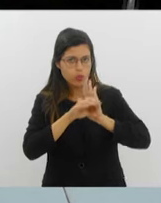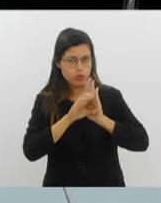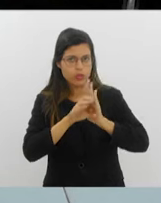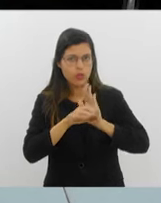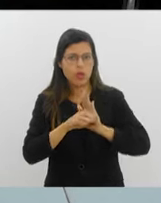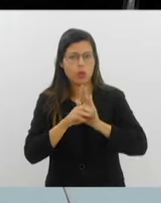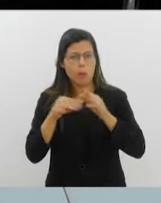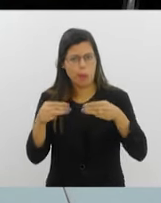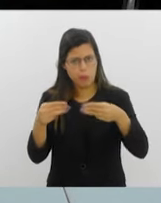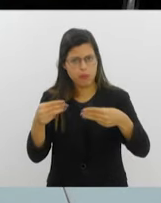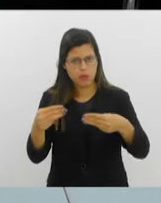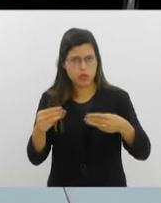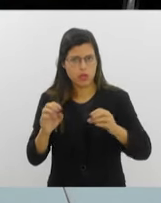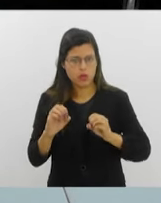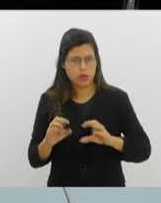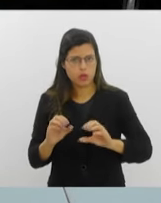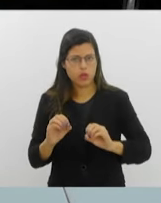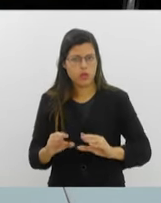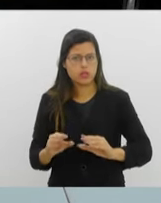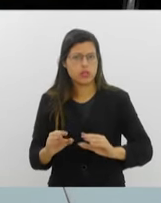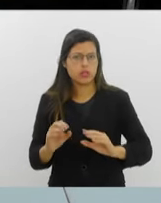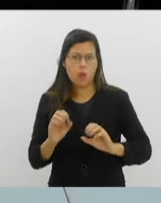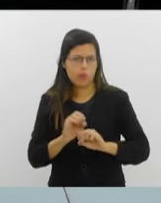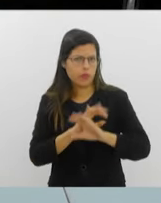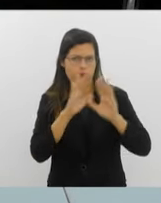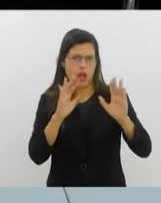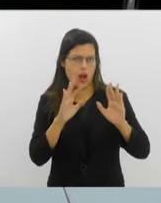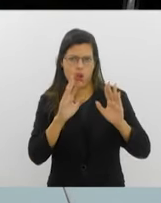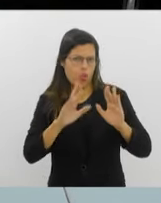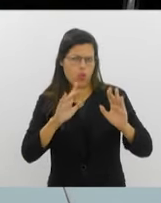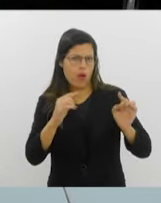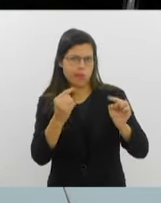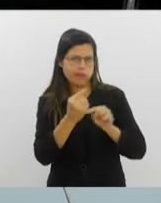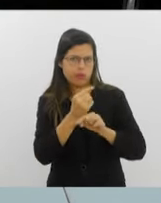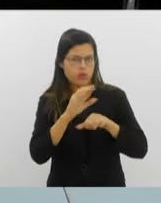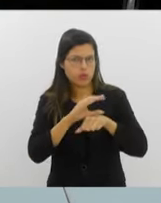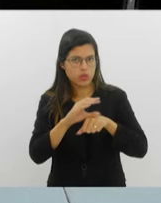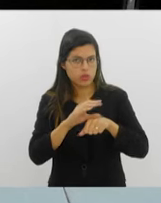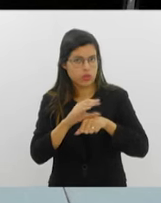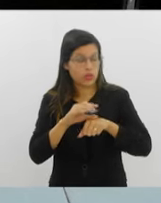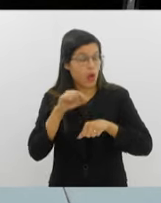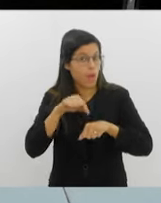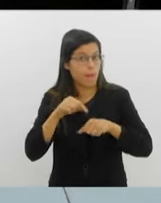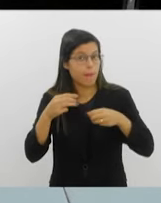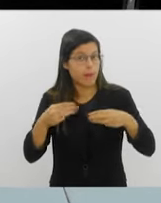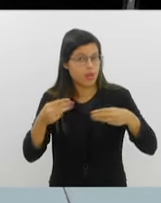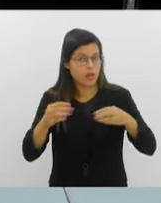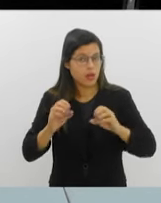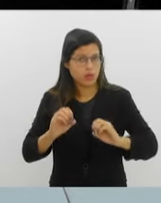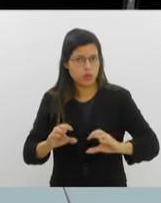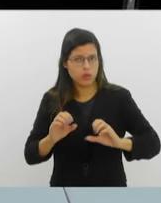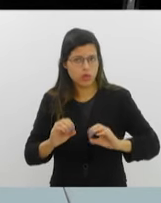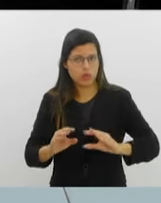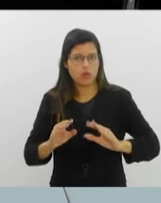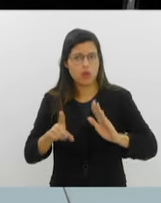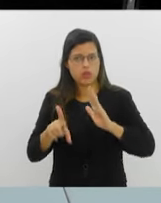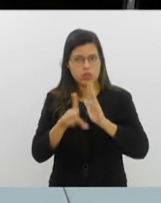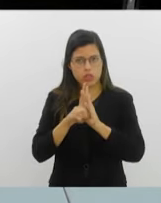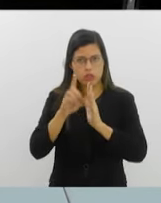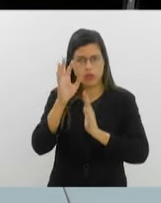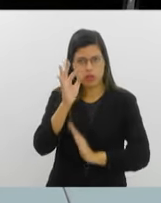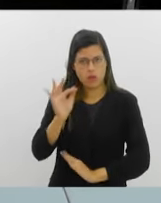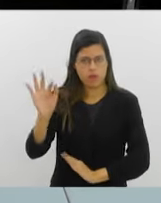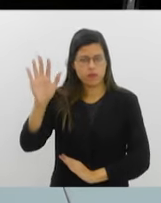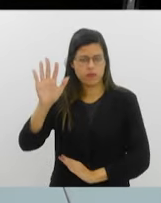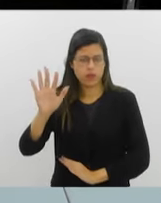está claro que não é inconstitucional, que não é ilegal. Pelo MEC, pela legislação federal. Tem toda